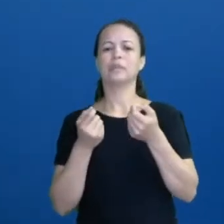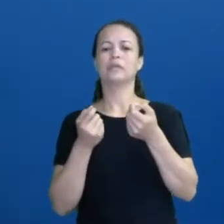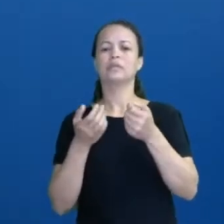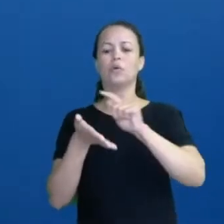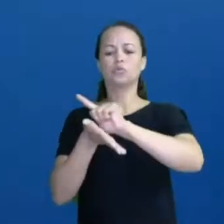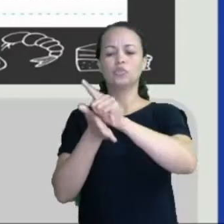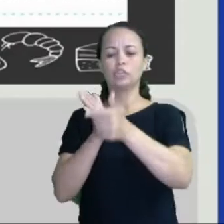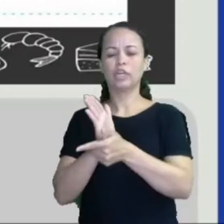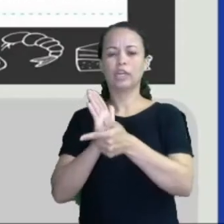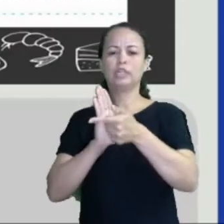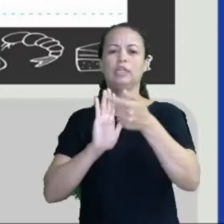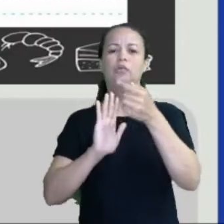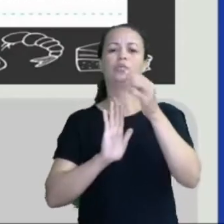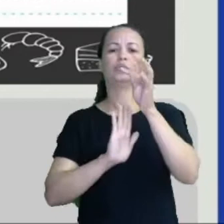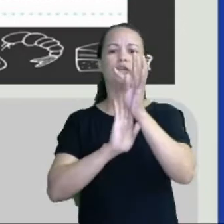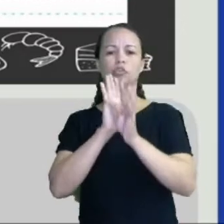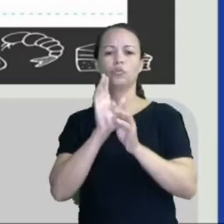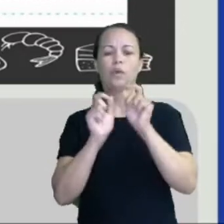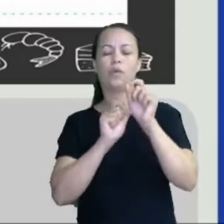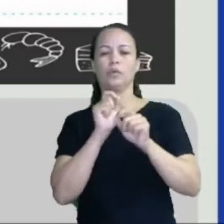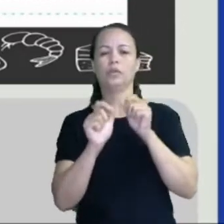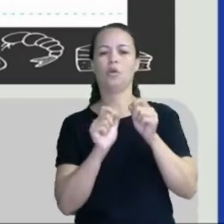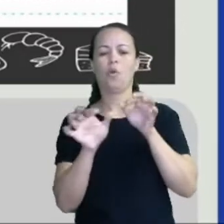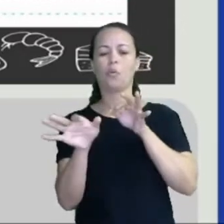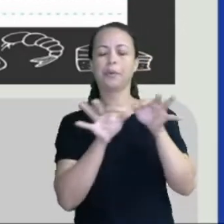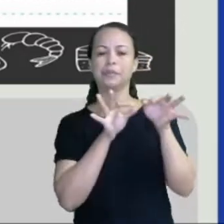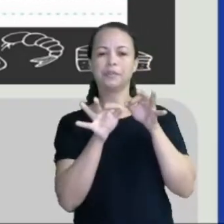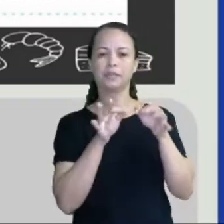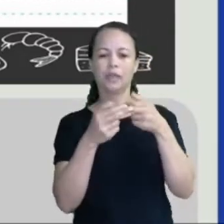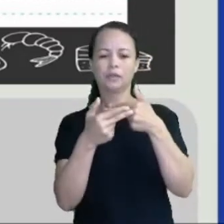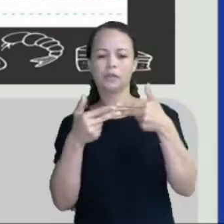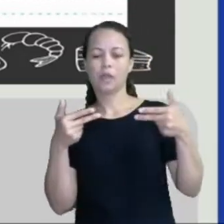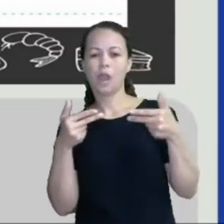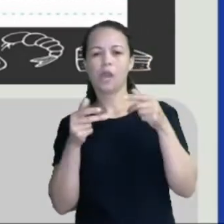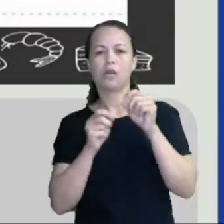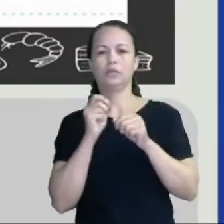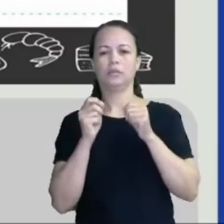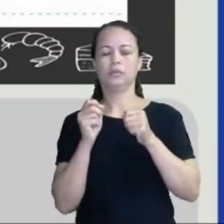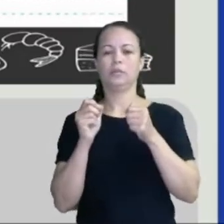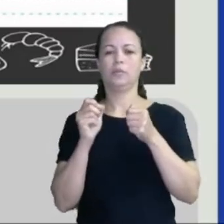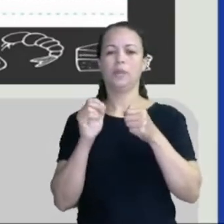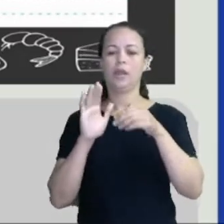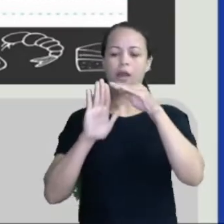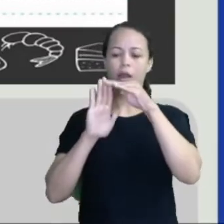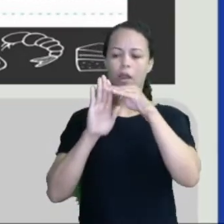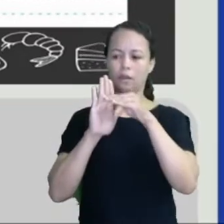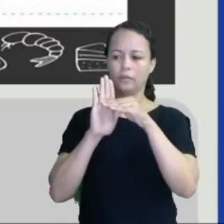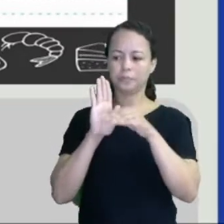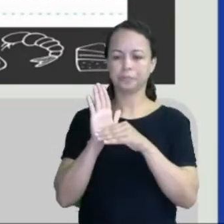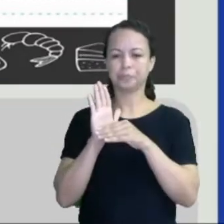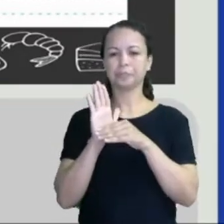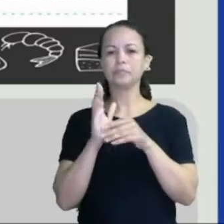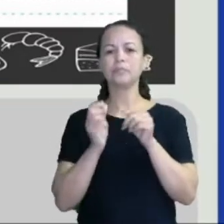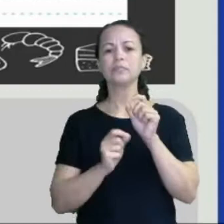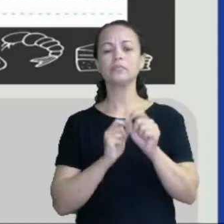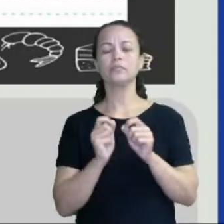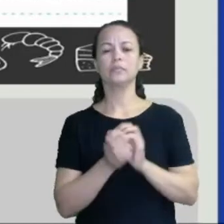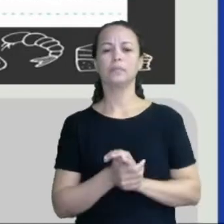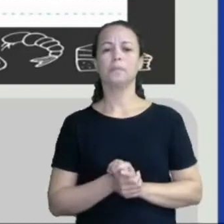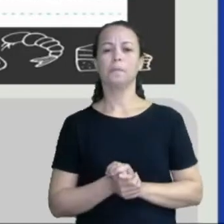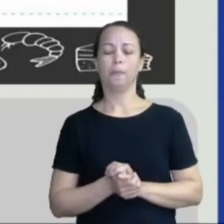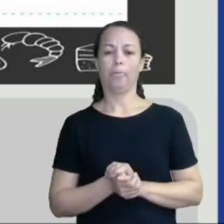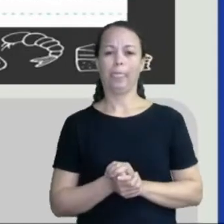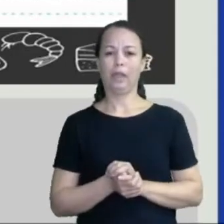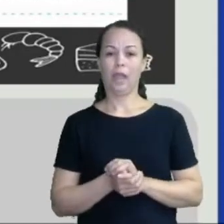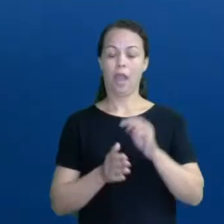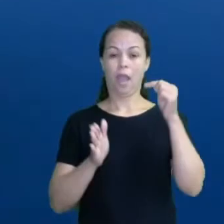textual criado para ajudar a organizar as coisas de acordo com um critério pré-estabelecido. Ou seja, aqui na